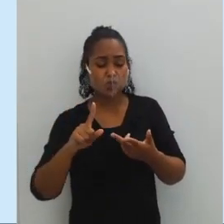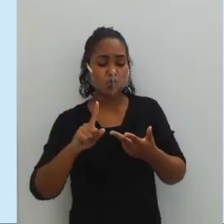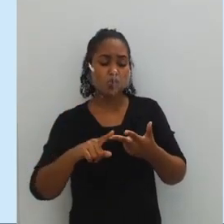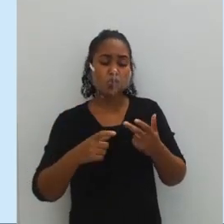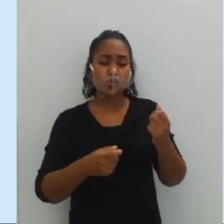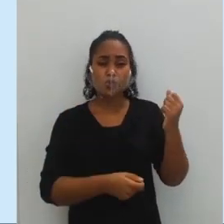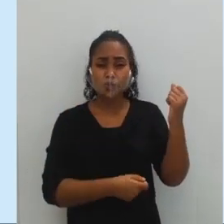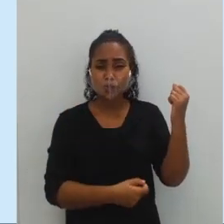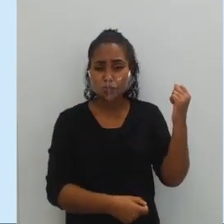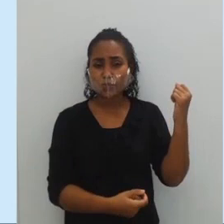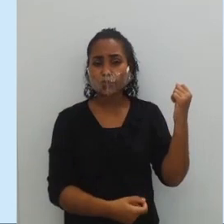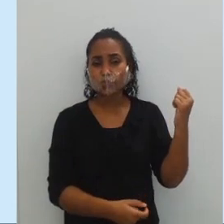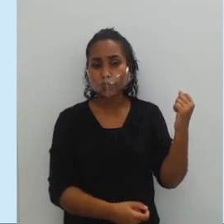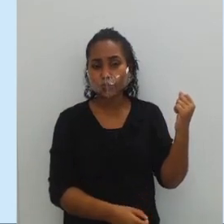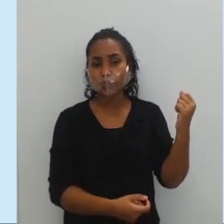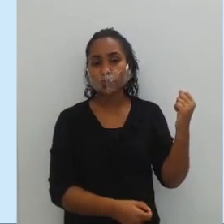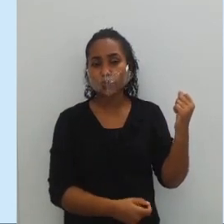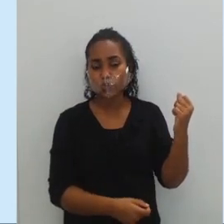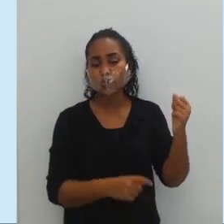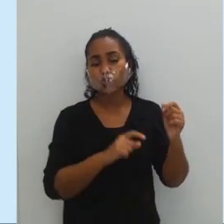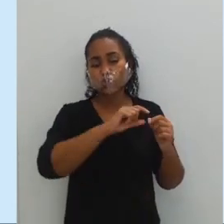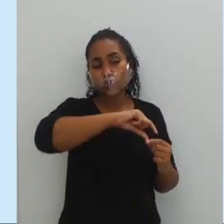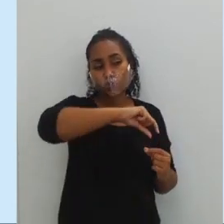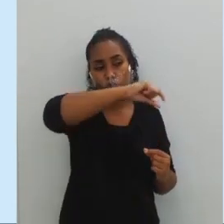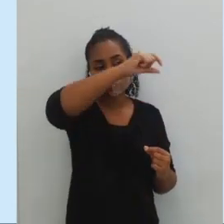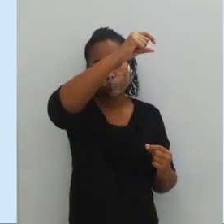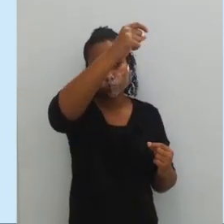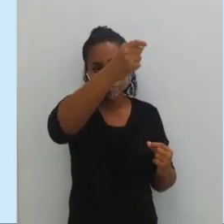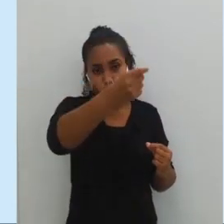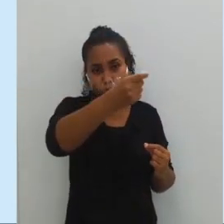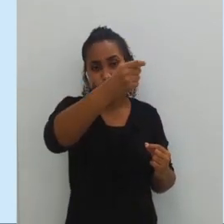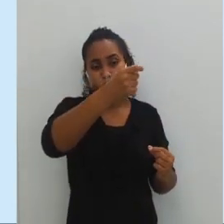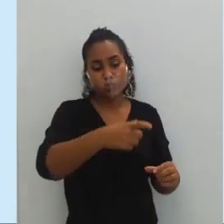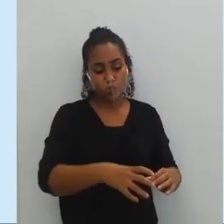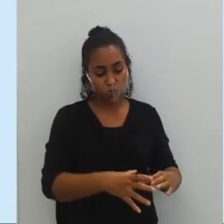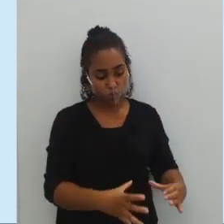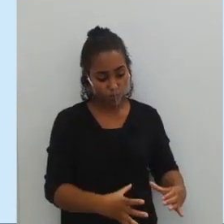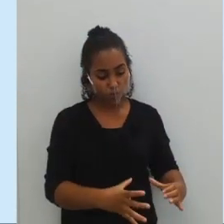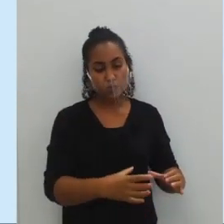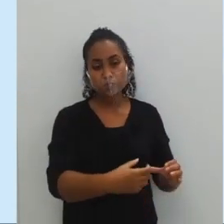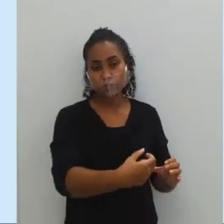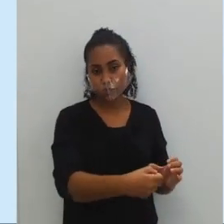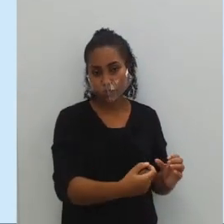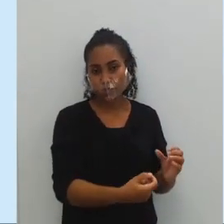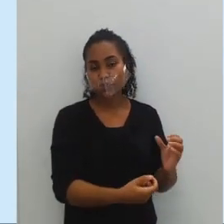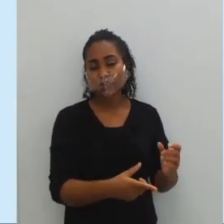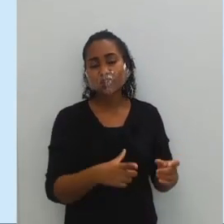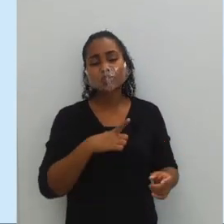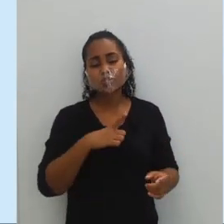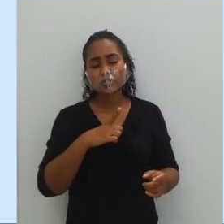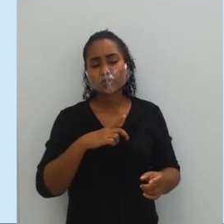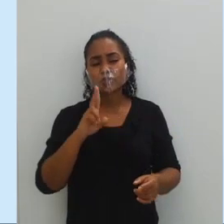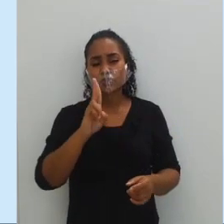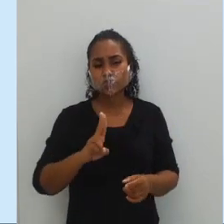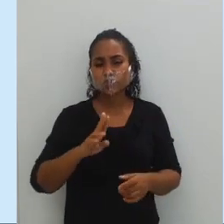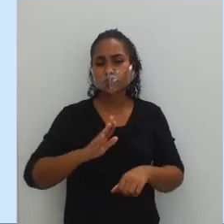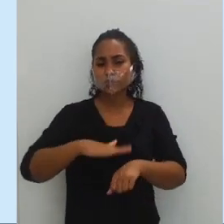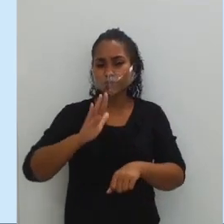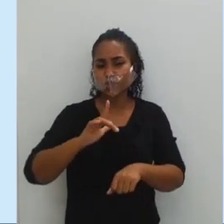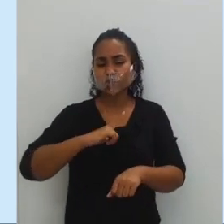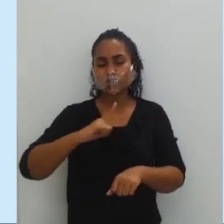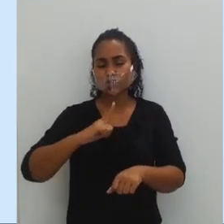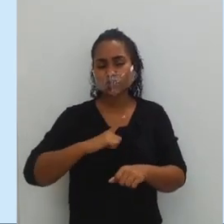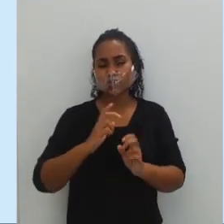das partes que o birimbau é composto, né? O dobrão, a cabaça, etc. E também falamos um pouquinho